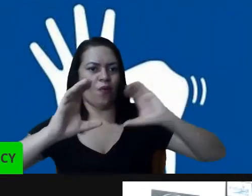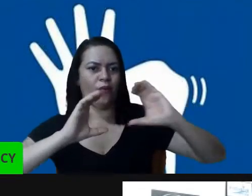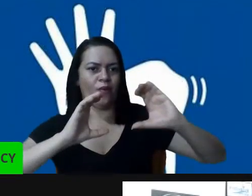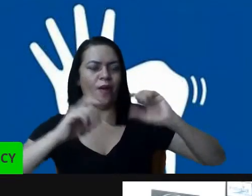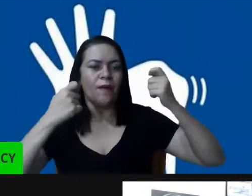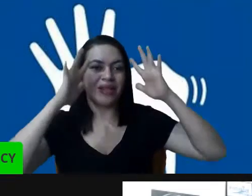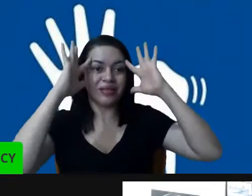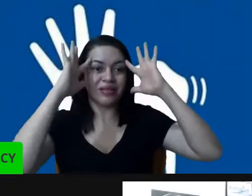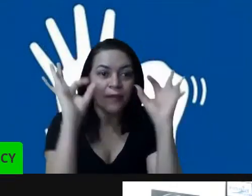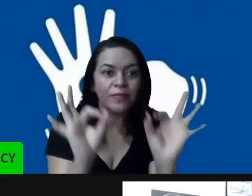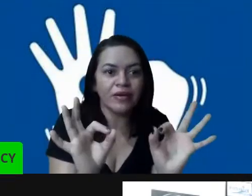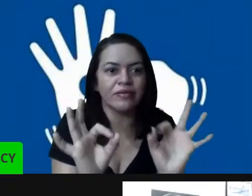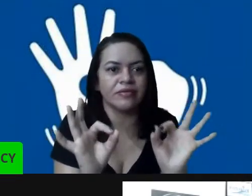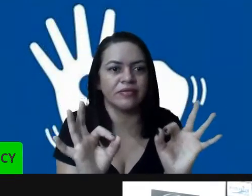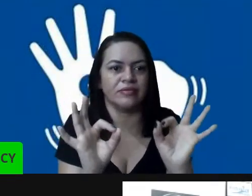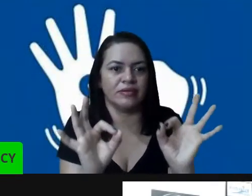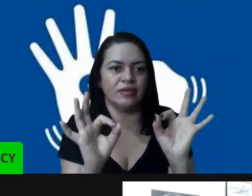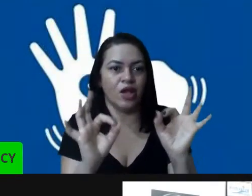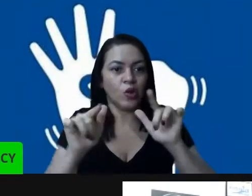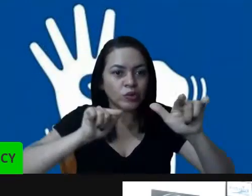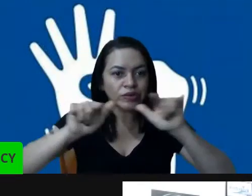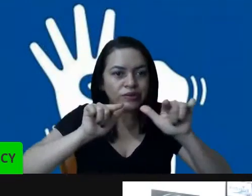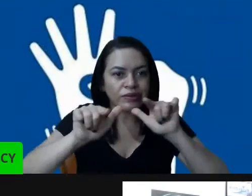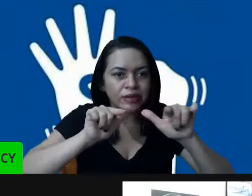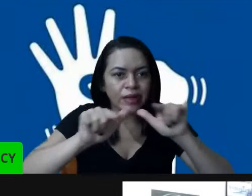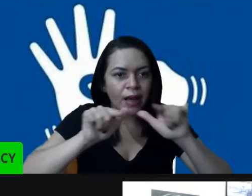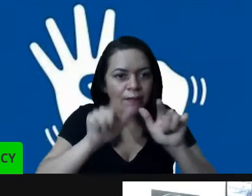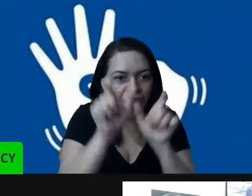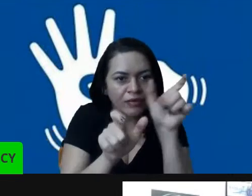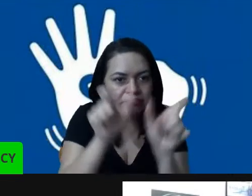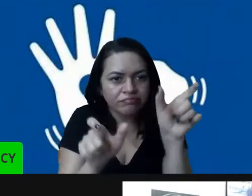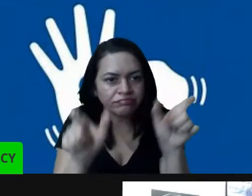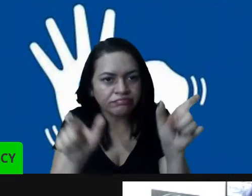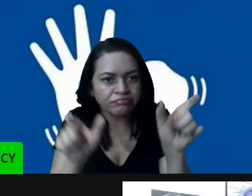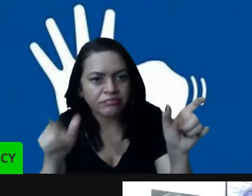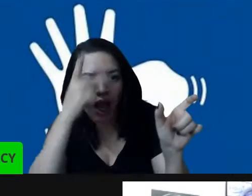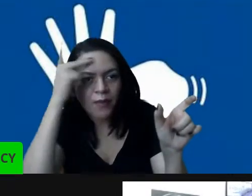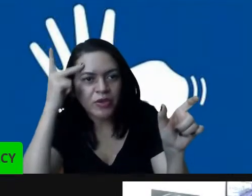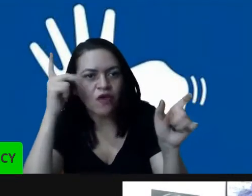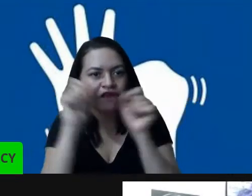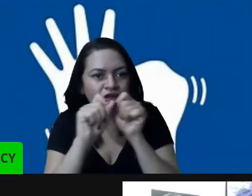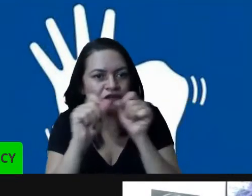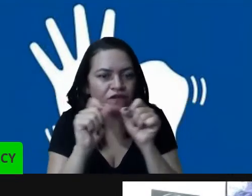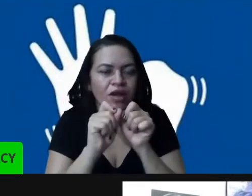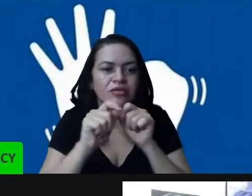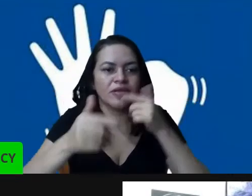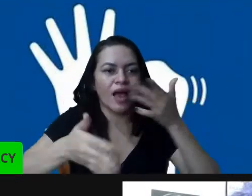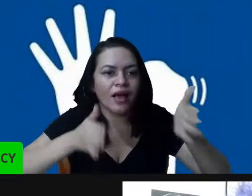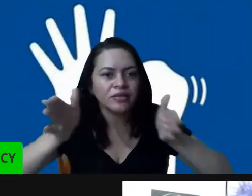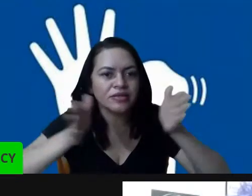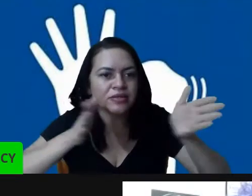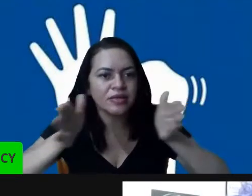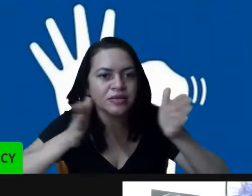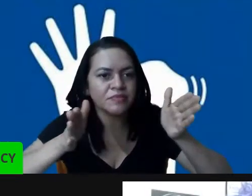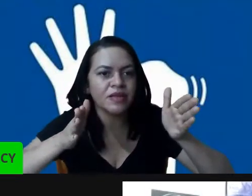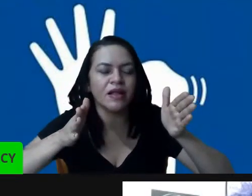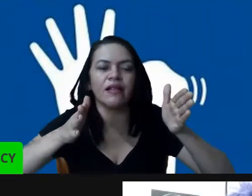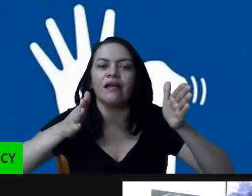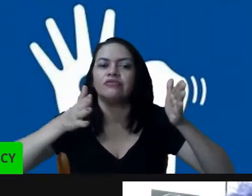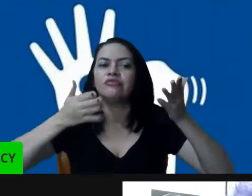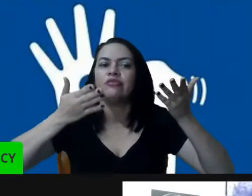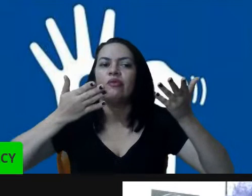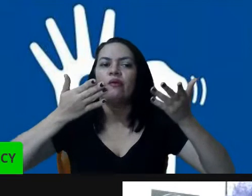das pessoas, né, que fazem acessibilidade comunicacional, ele não tem preço, ele